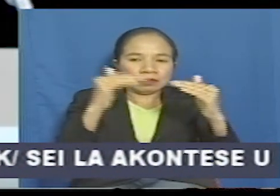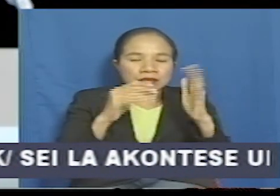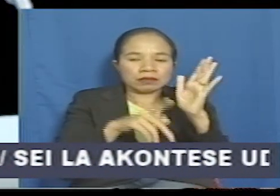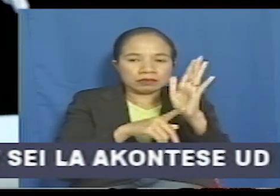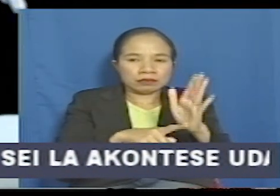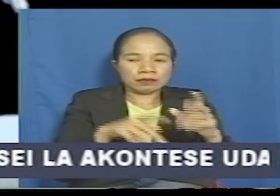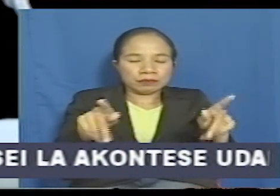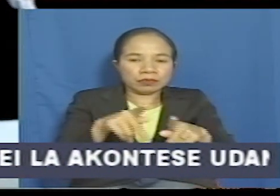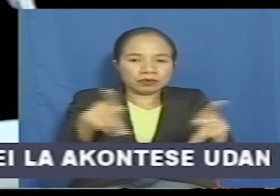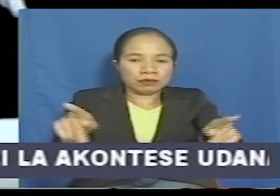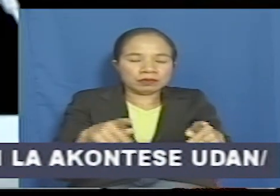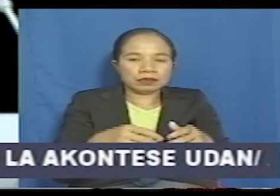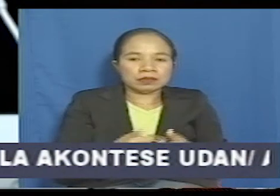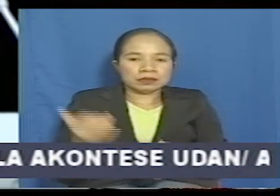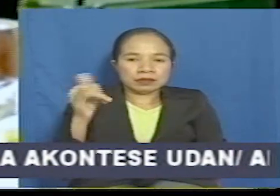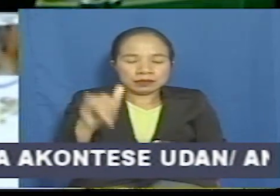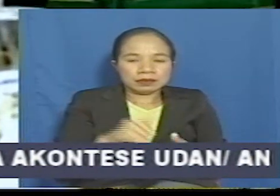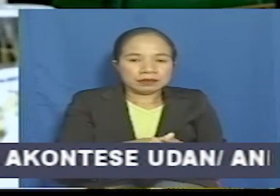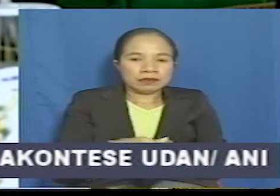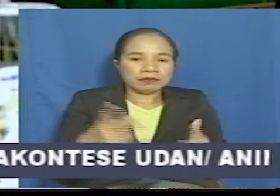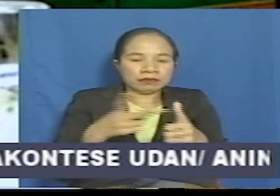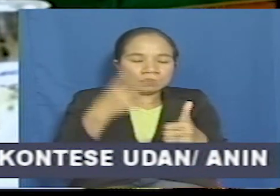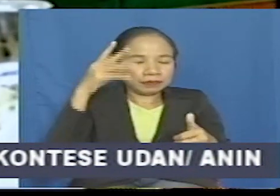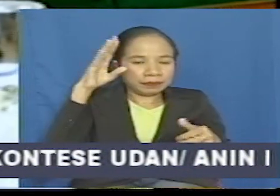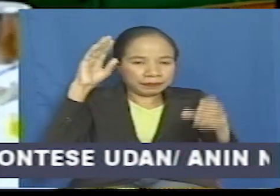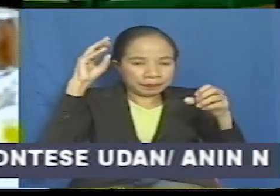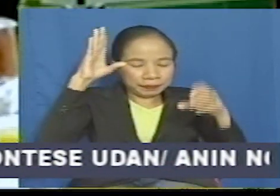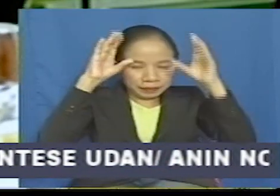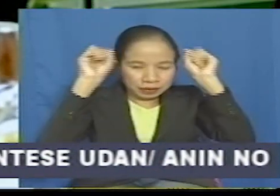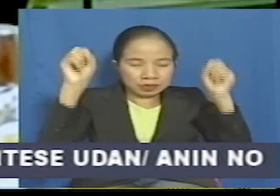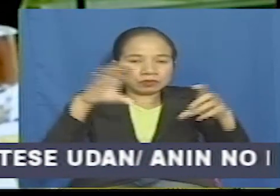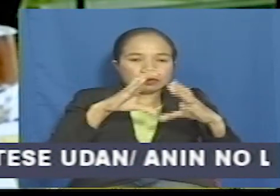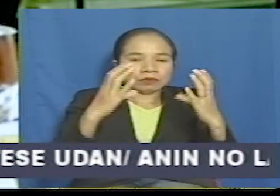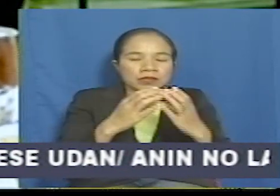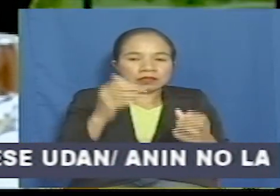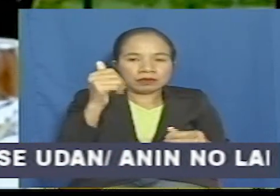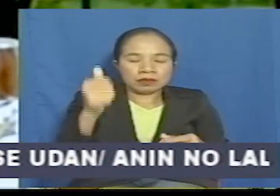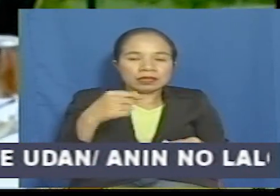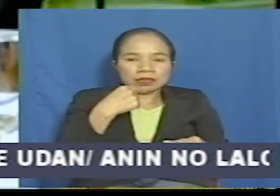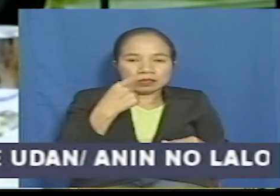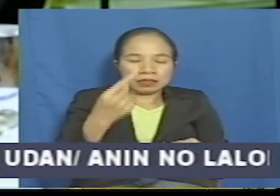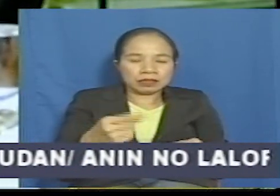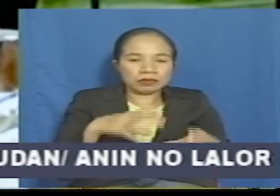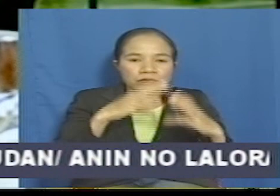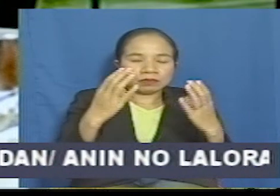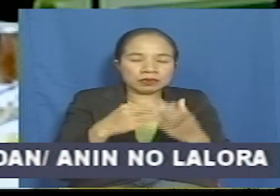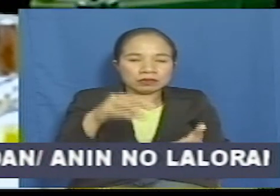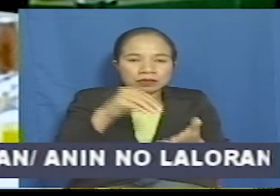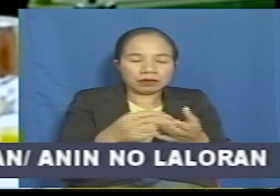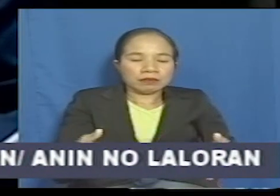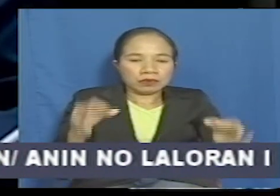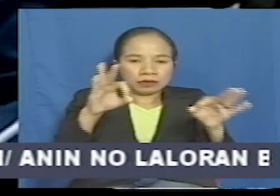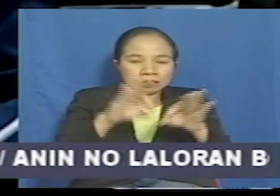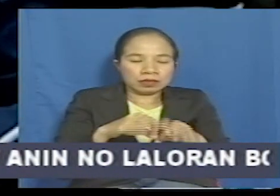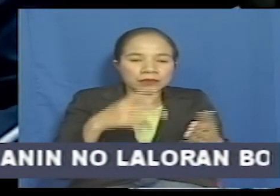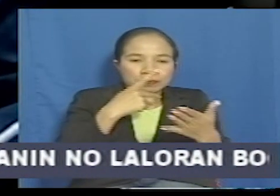pública ou instituição relevantes. Vice-presidente Comissão A. Francisco Vasconcelos informa, Comissão cita prioridade